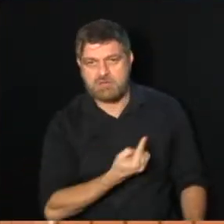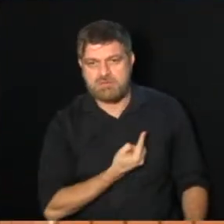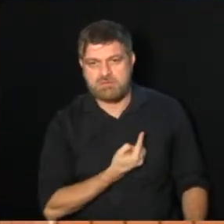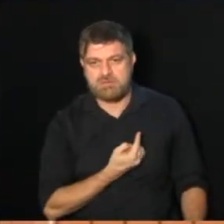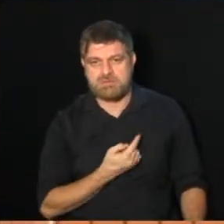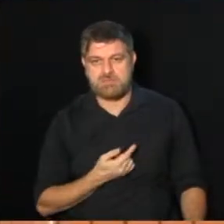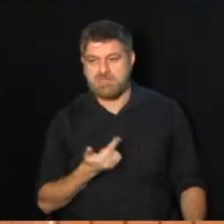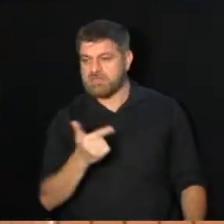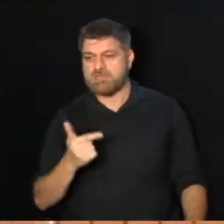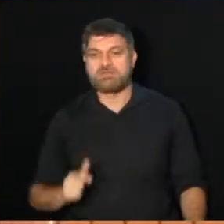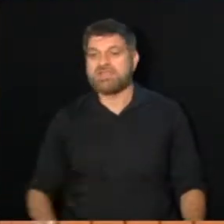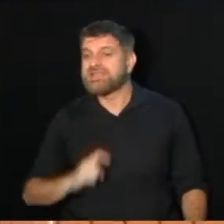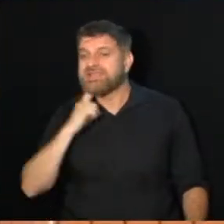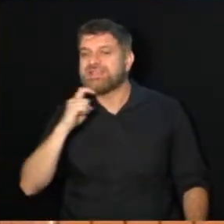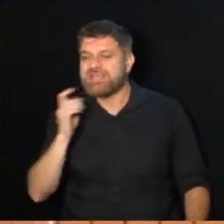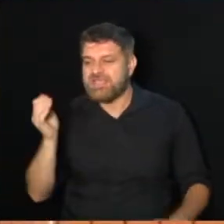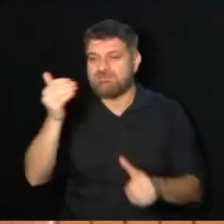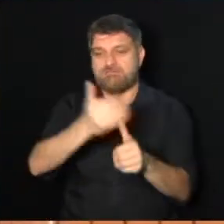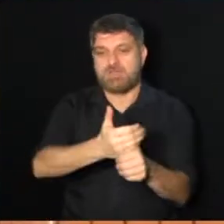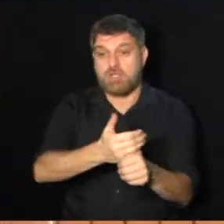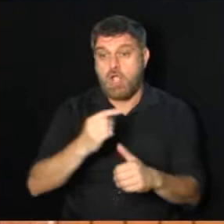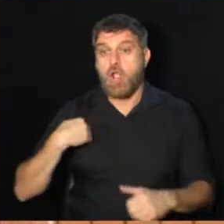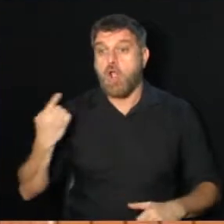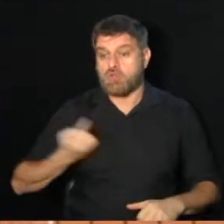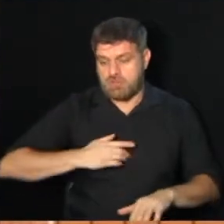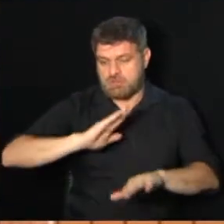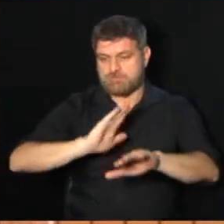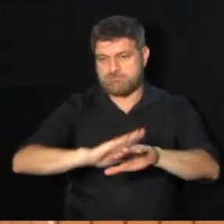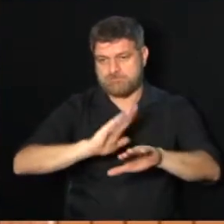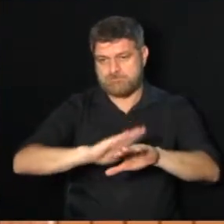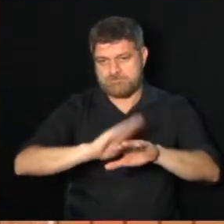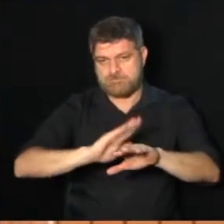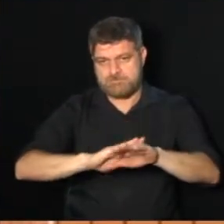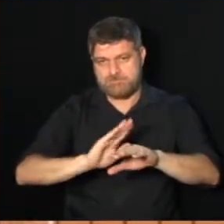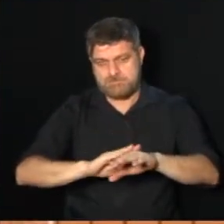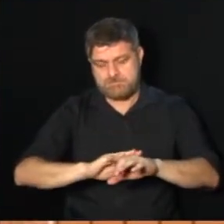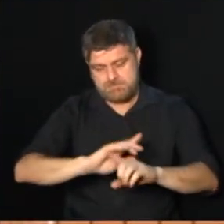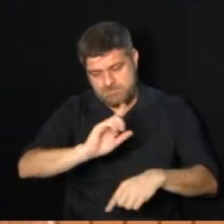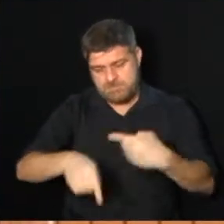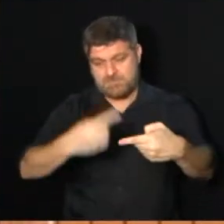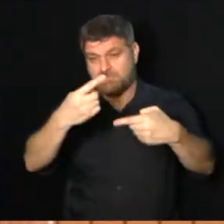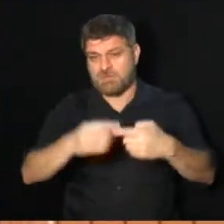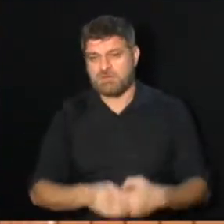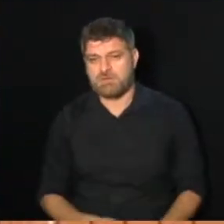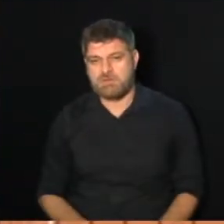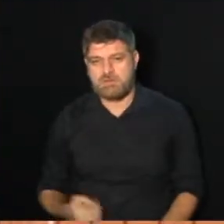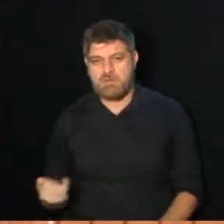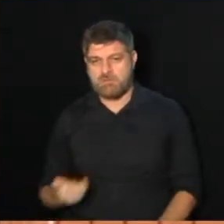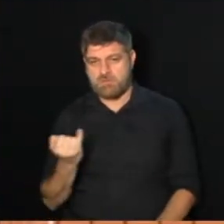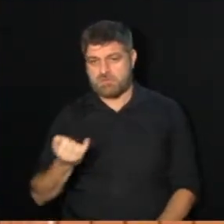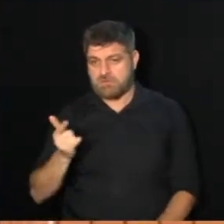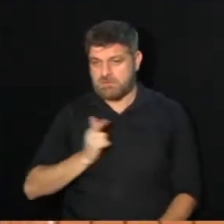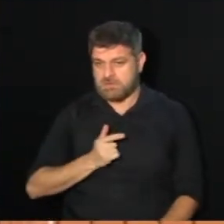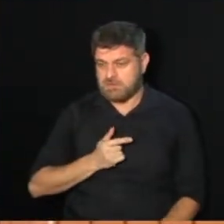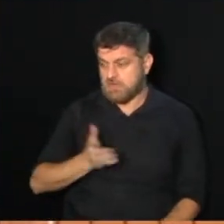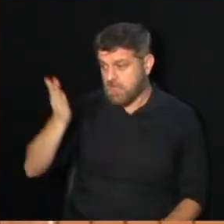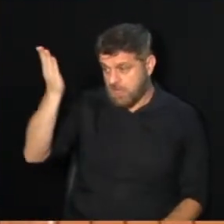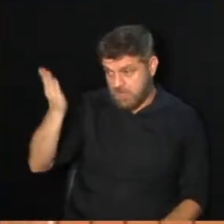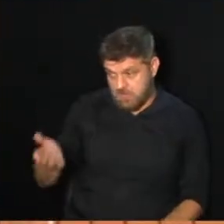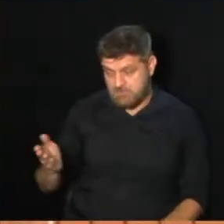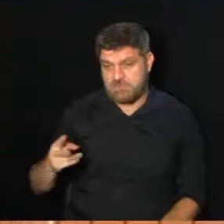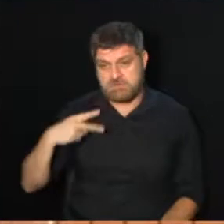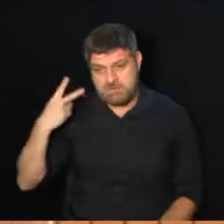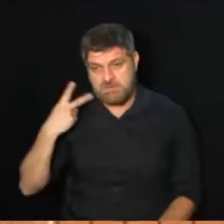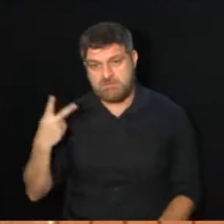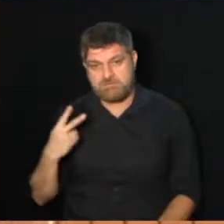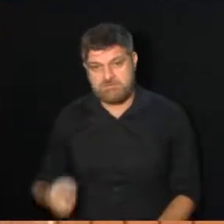para fazer a transformação. Somos nós que vamos fazê-la. Isso é muito importante, vereador. E contamos também com a presença do senhor no nosso grupo gestor, se for